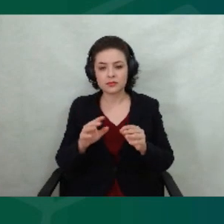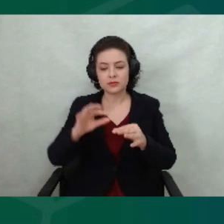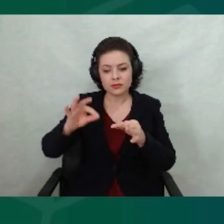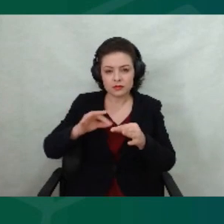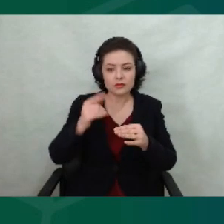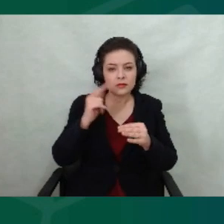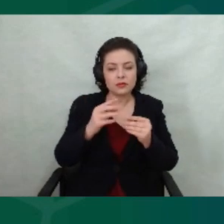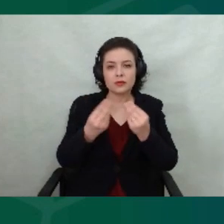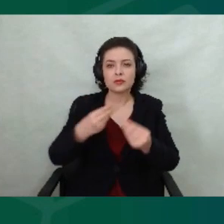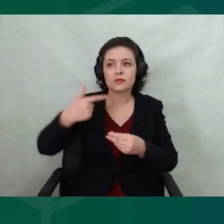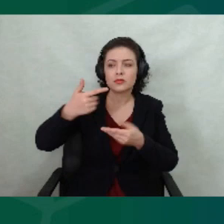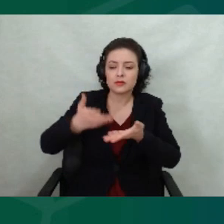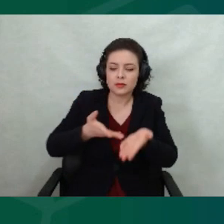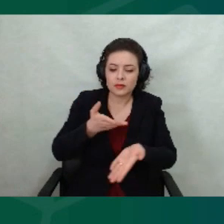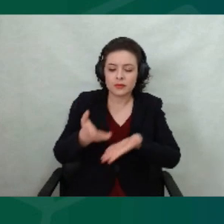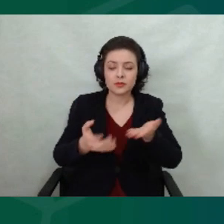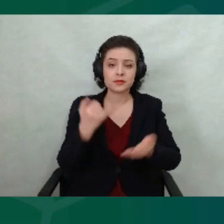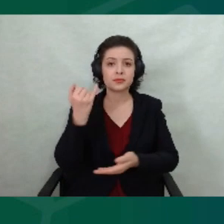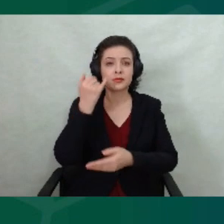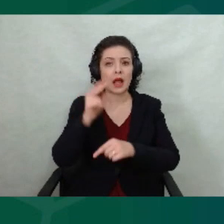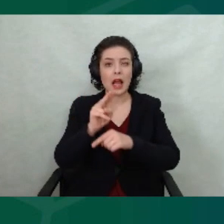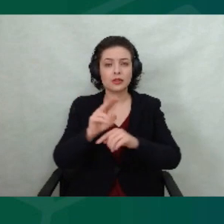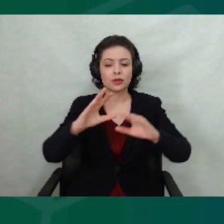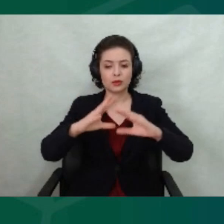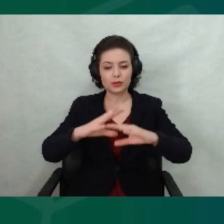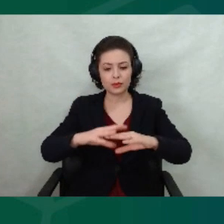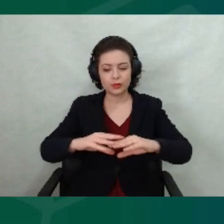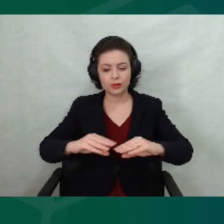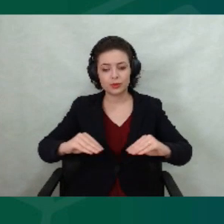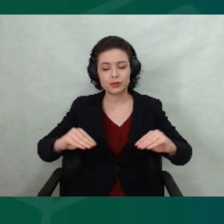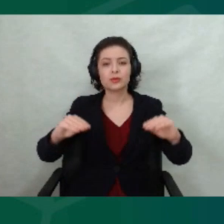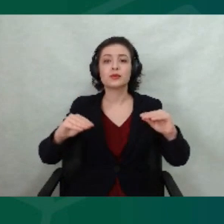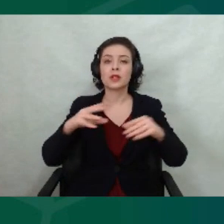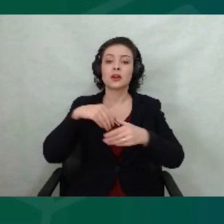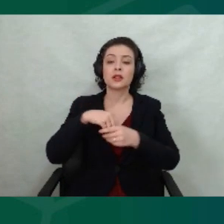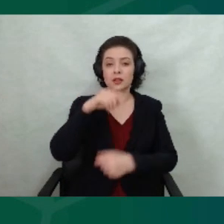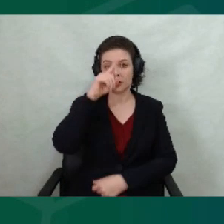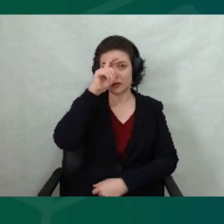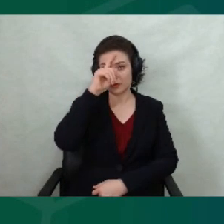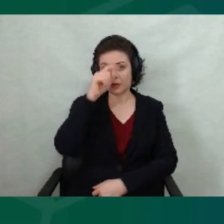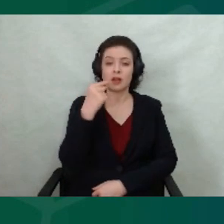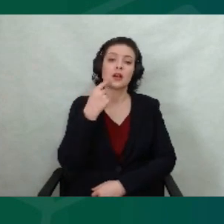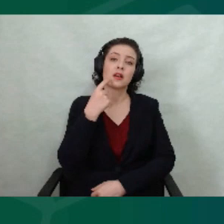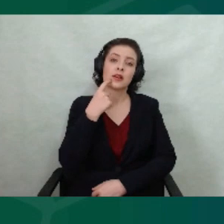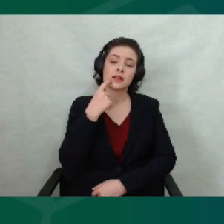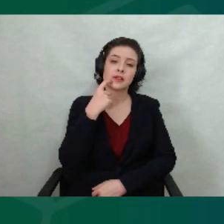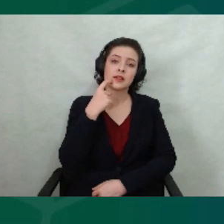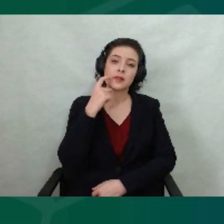muitíssimo importante, da qual tivemos o início dentro do Hospital São Paulo. A odontologia do Hospital São Paulo